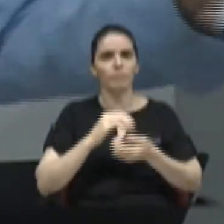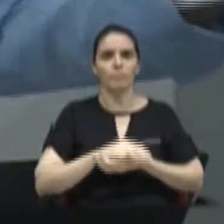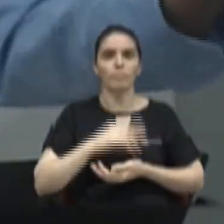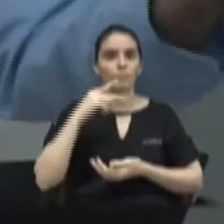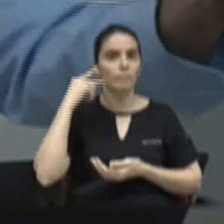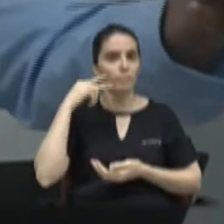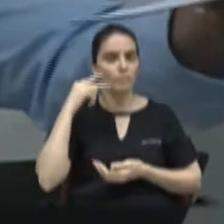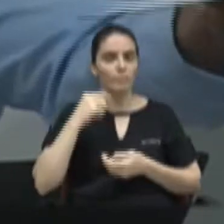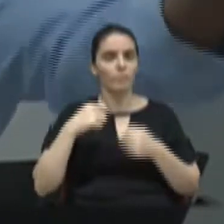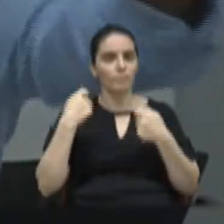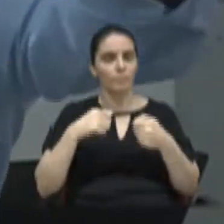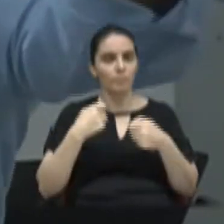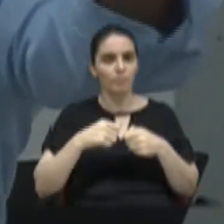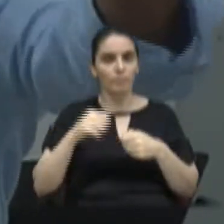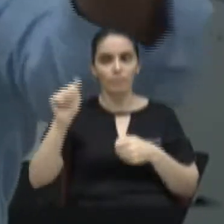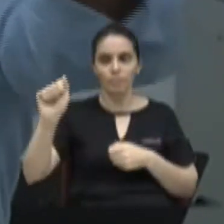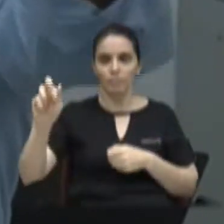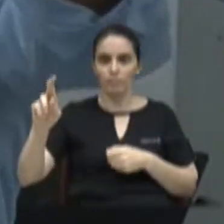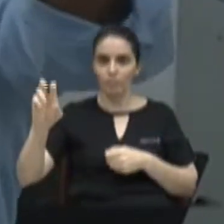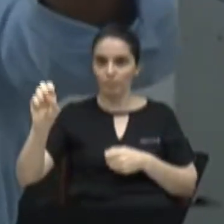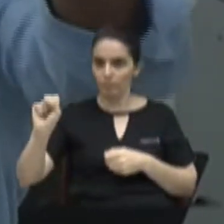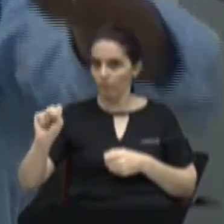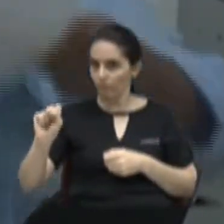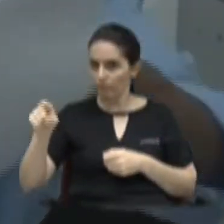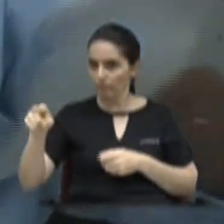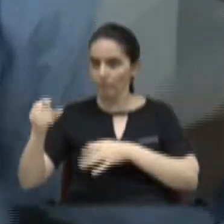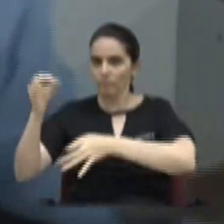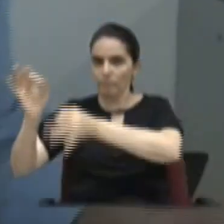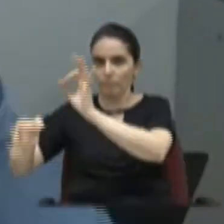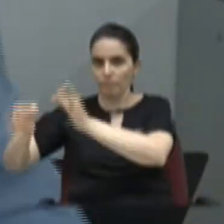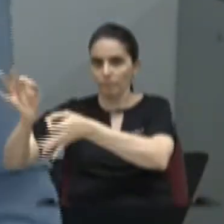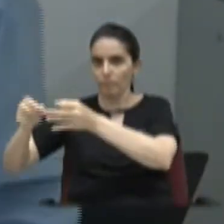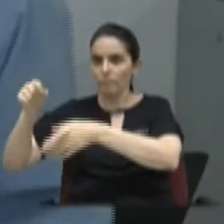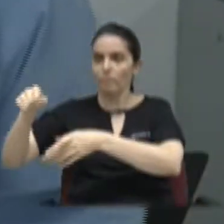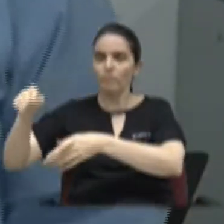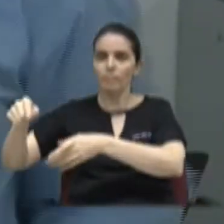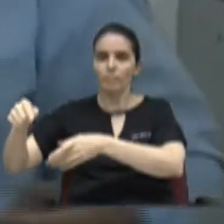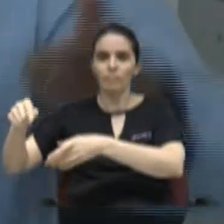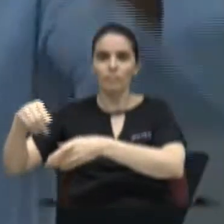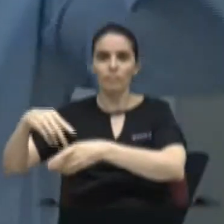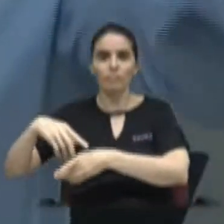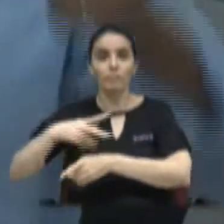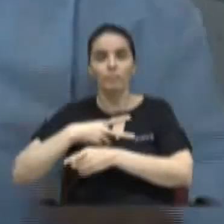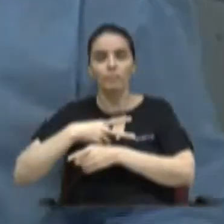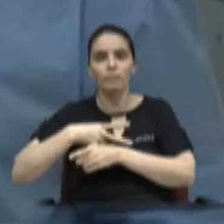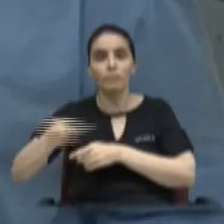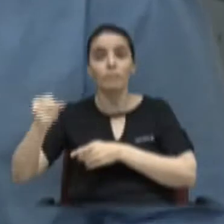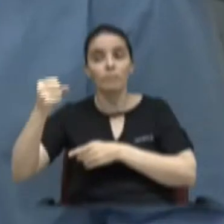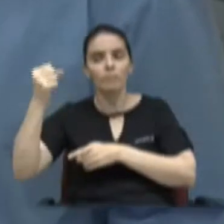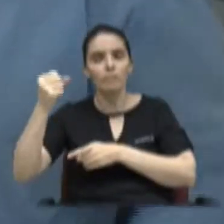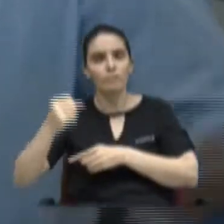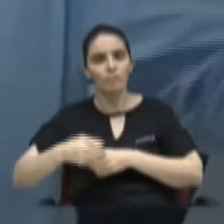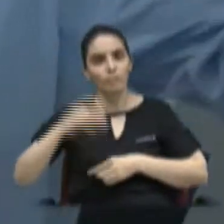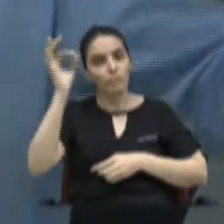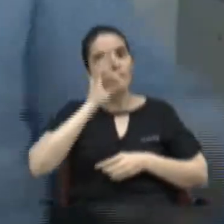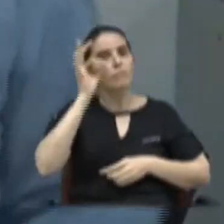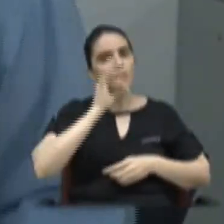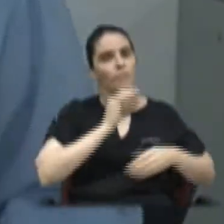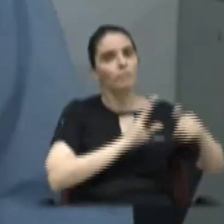que uma agência regule algo para ela mesma ter benefício disso. Porque ela ganha uma porcentagem da